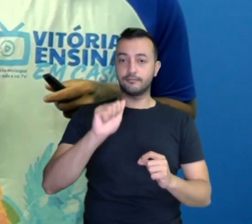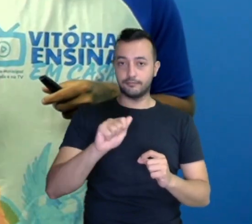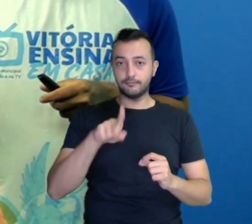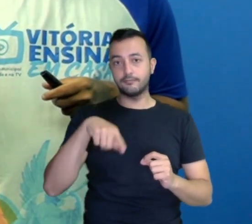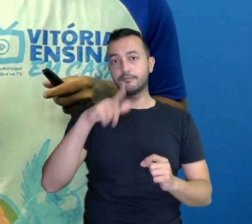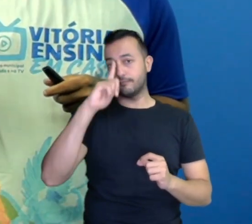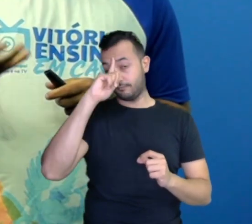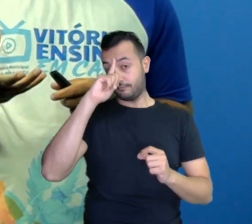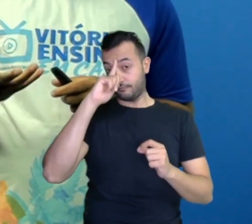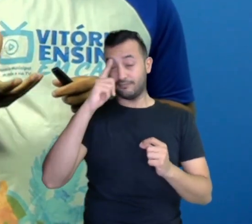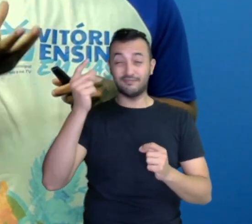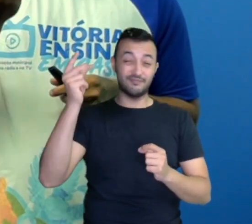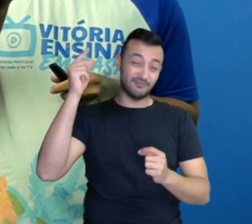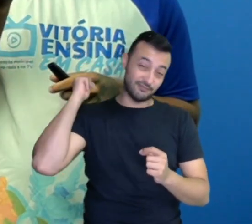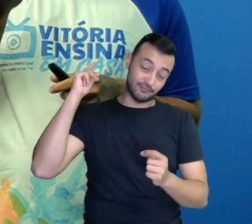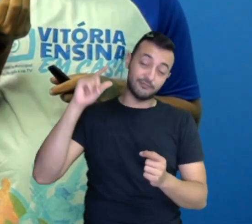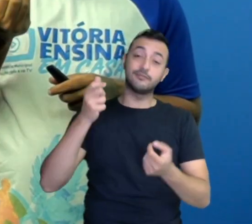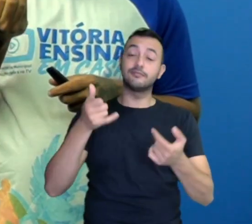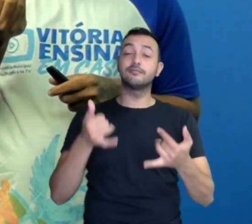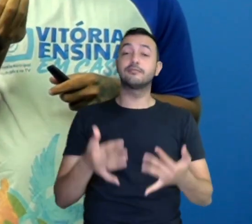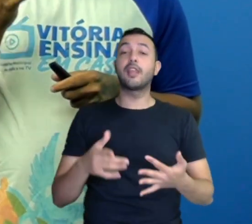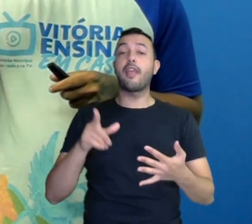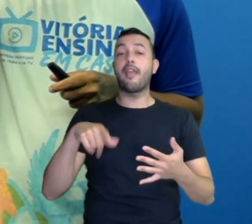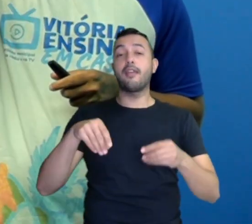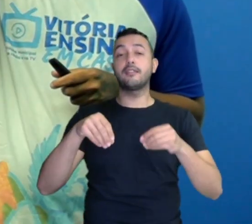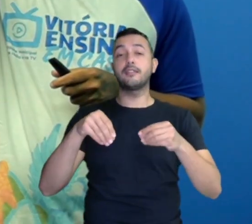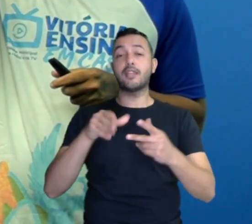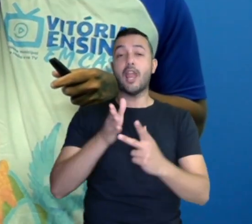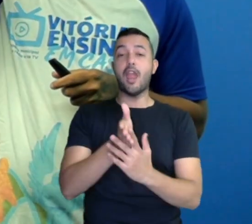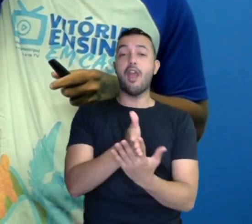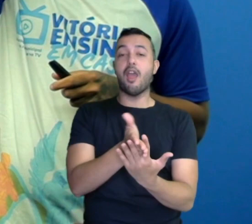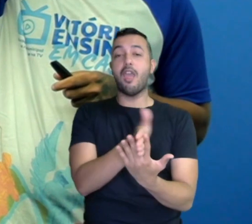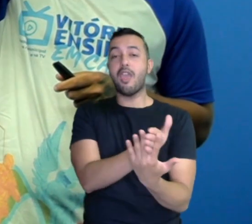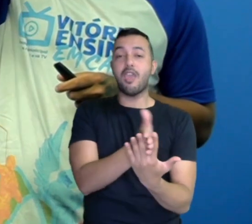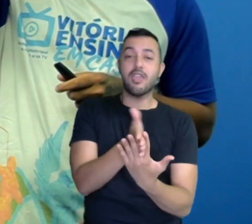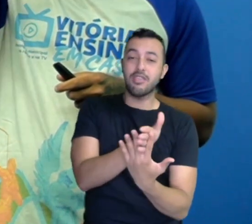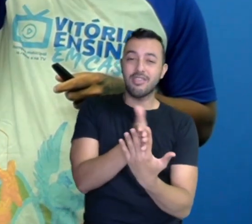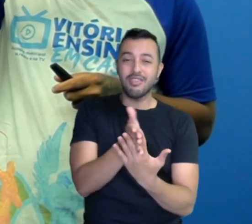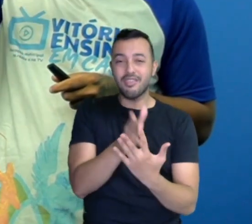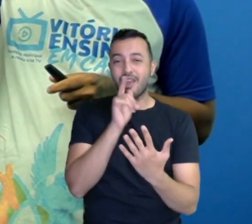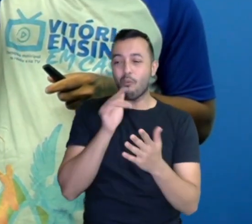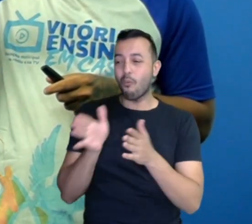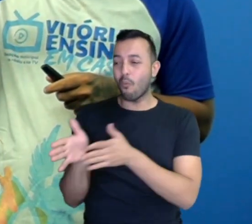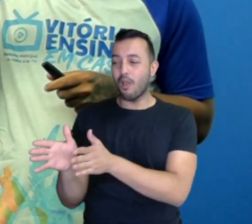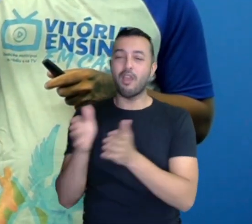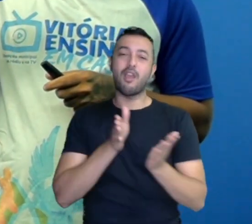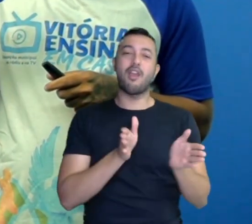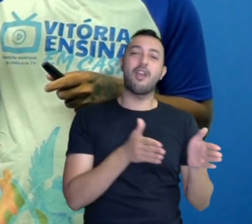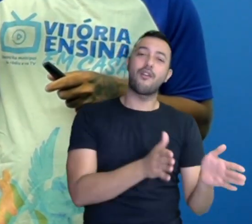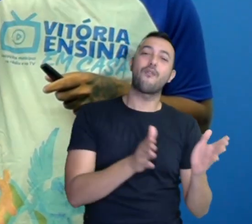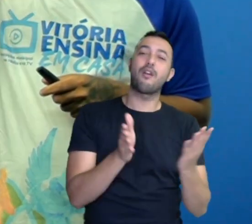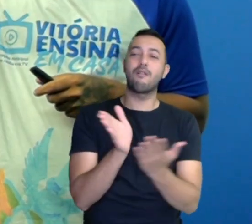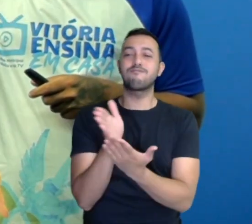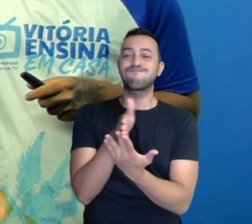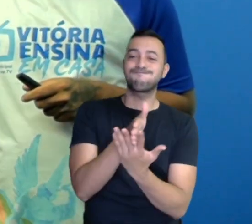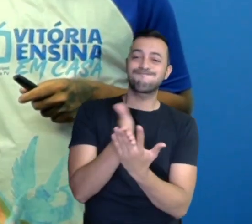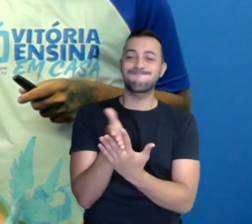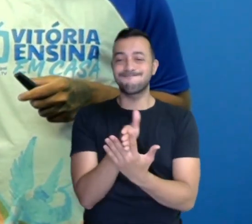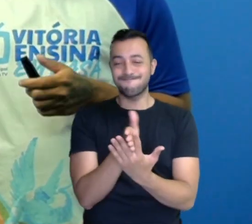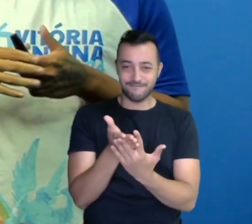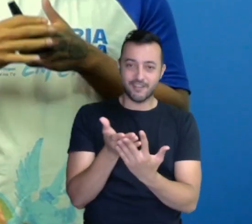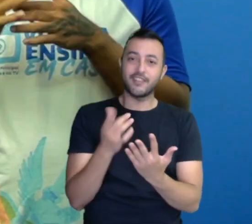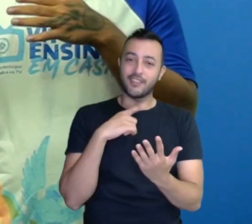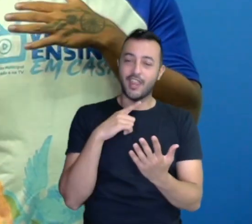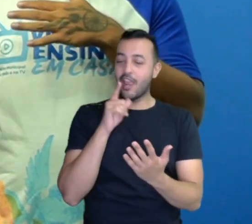grego antigo e significa terra entre rios. De fato, é uma região que fica entre o rio Tigre e